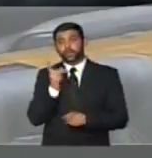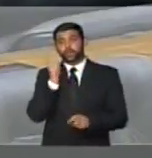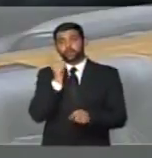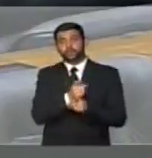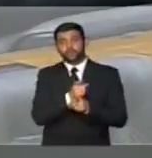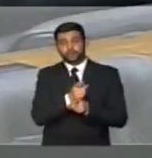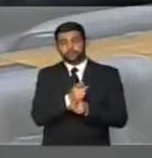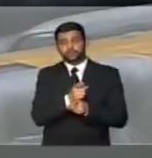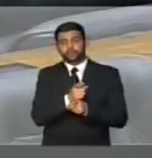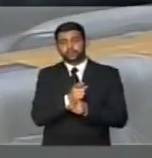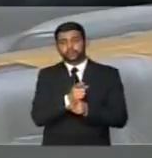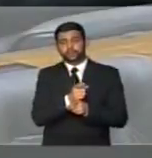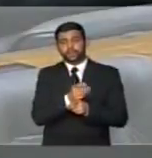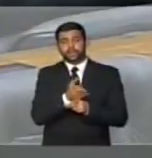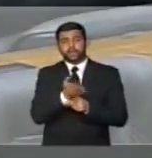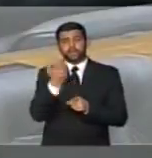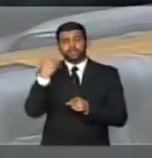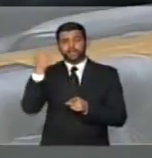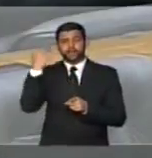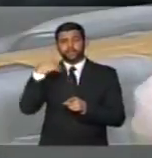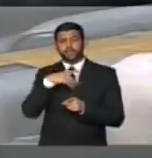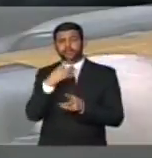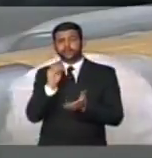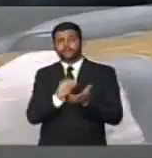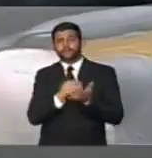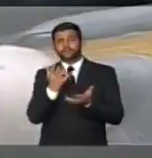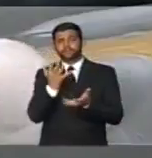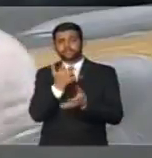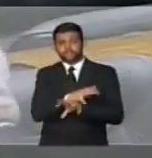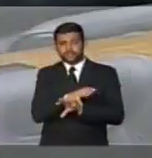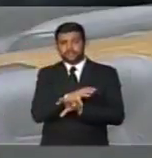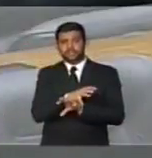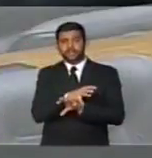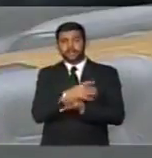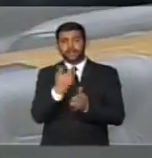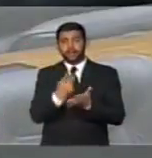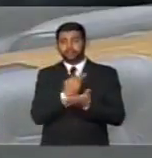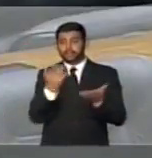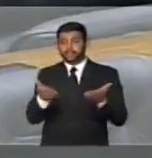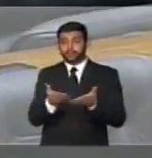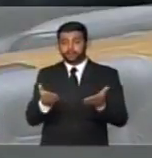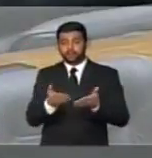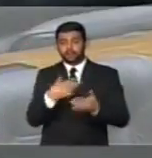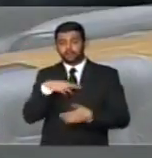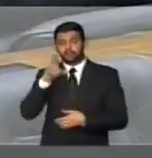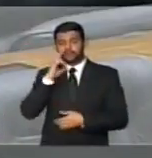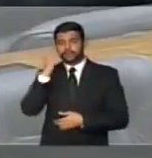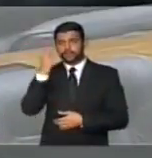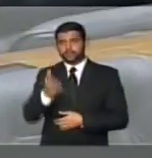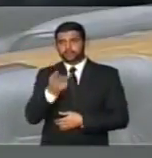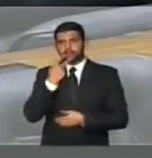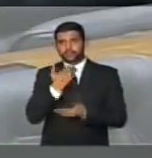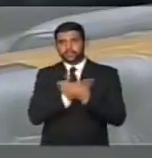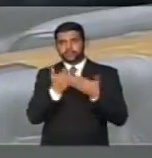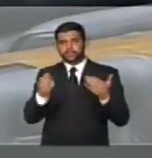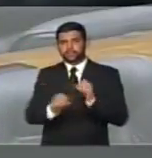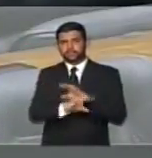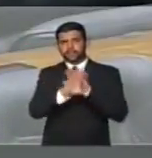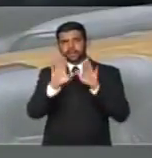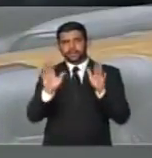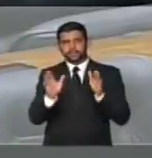questão política do enfrentamento da seca, da convivência, e Vossa Excelência coloca com toda clareza.